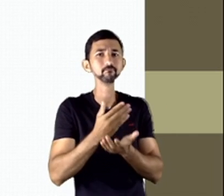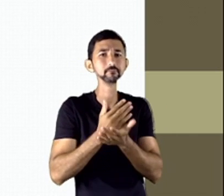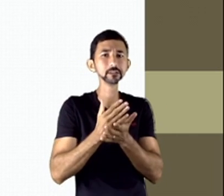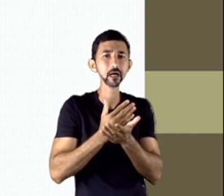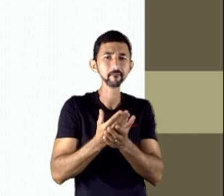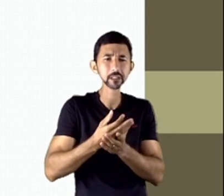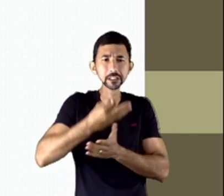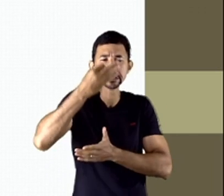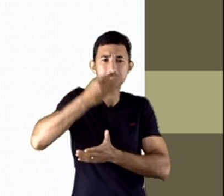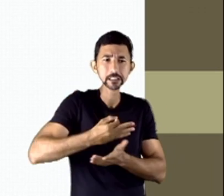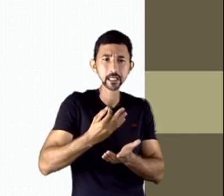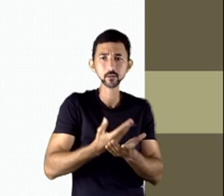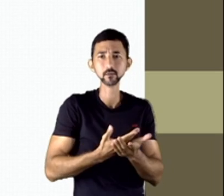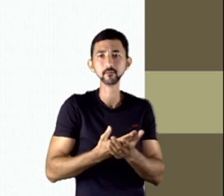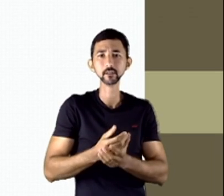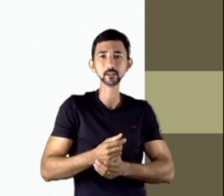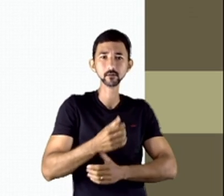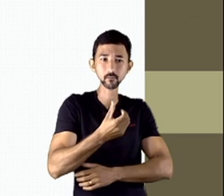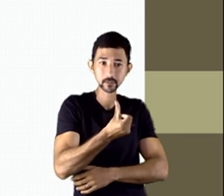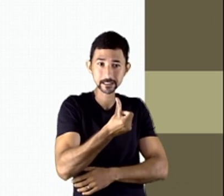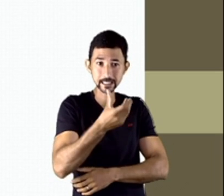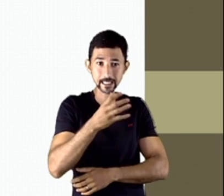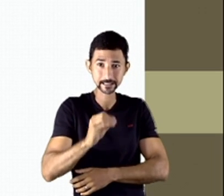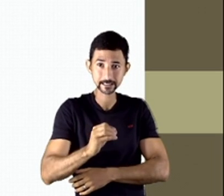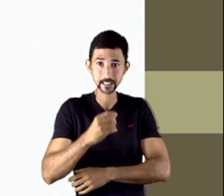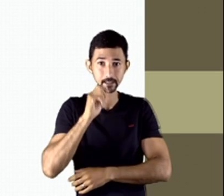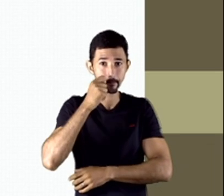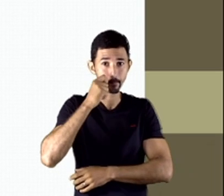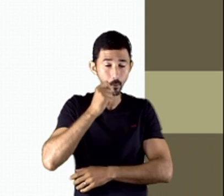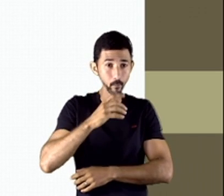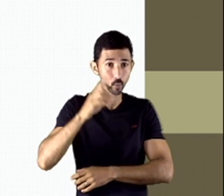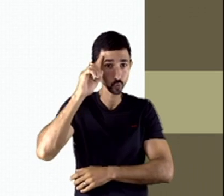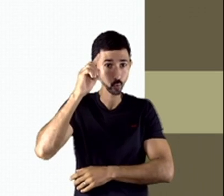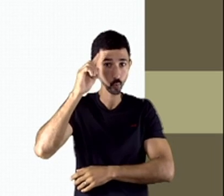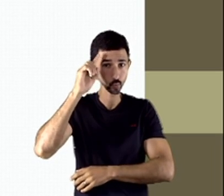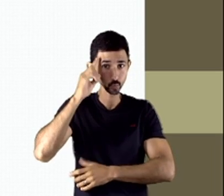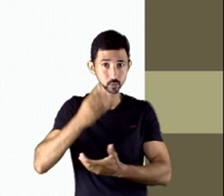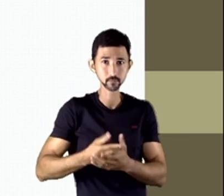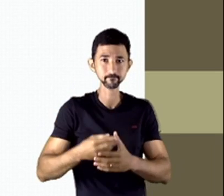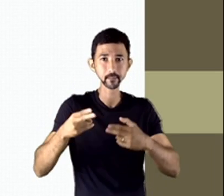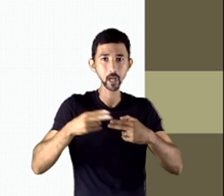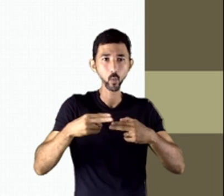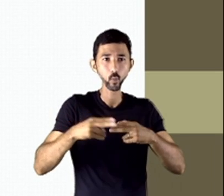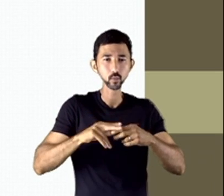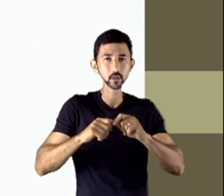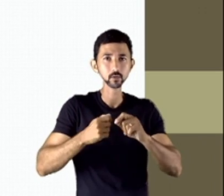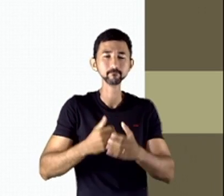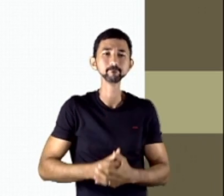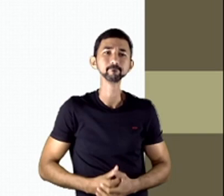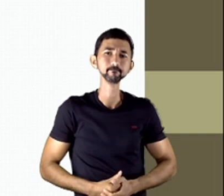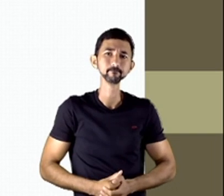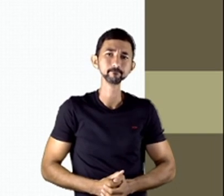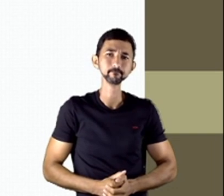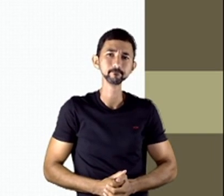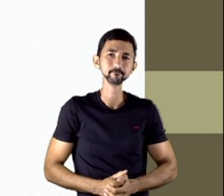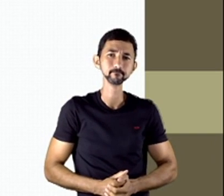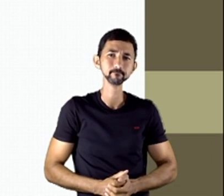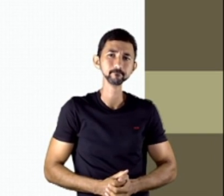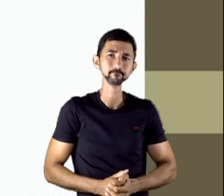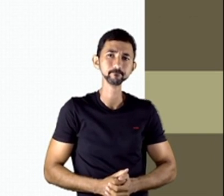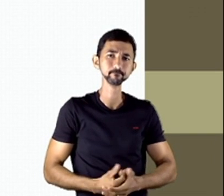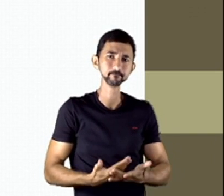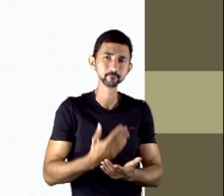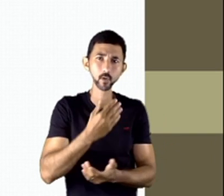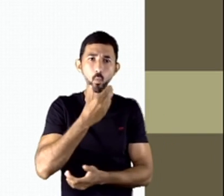dividir perfeitamente esses 60 bombons que eles vendem diariamente usando essas embalagens.